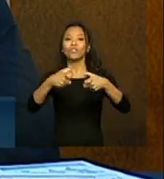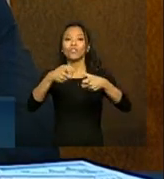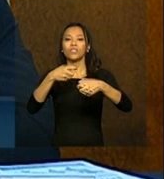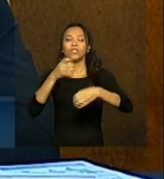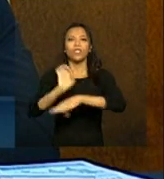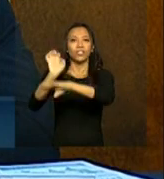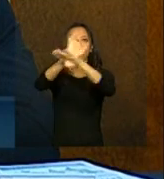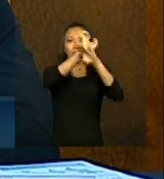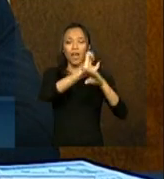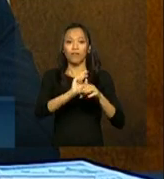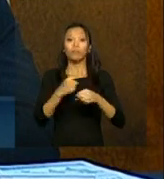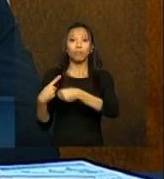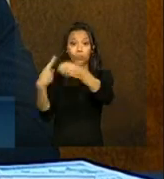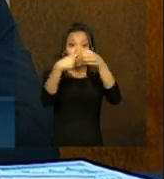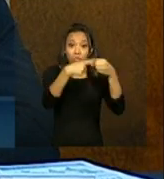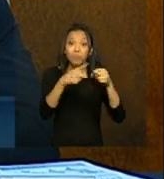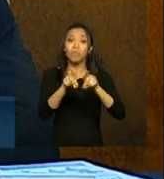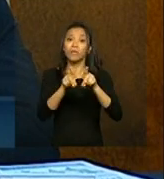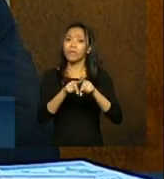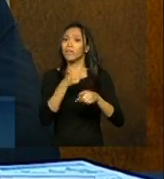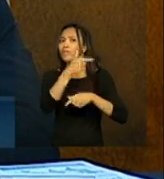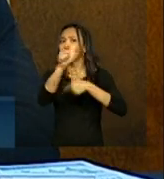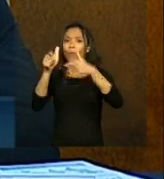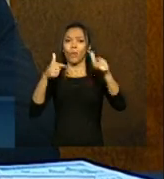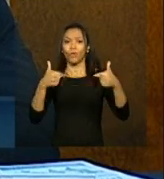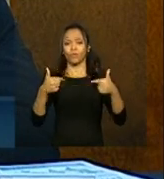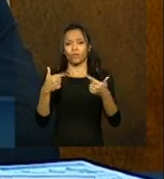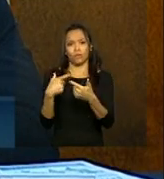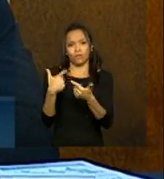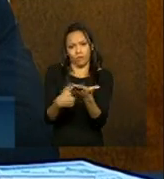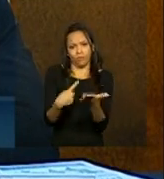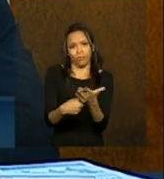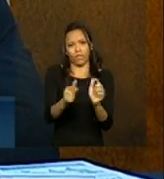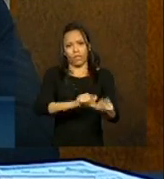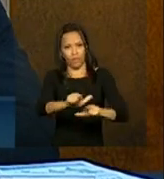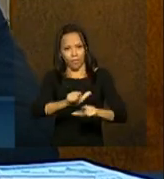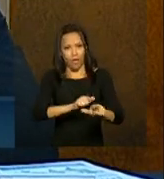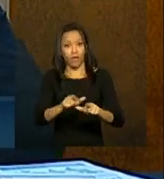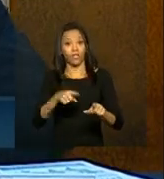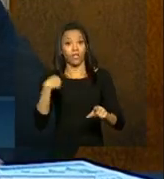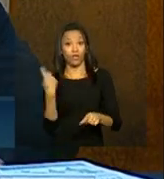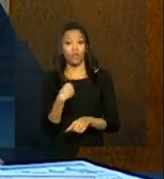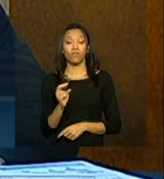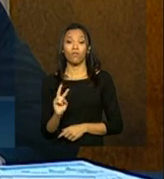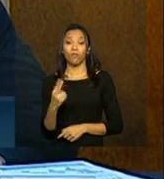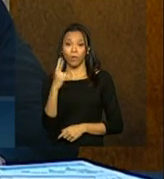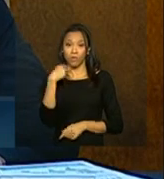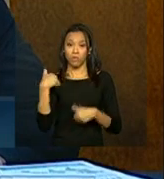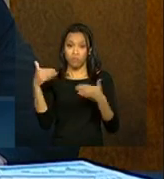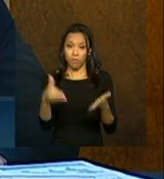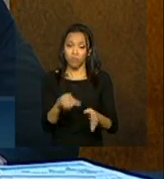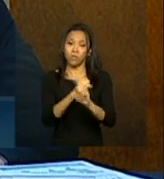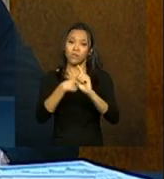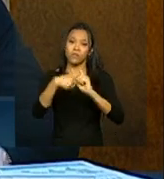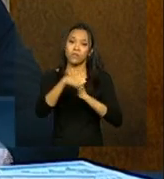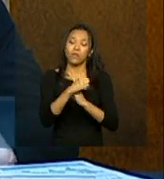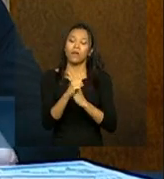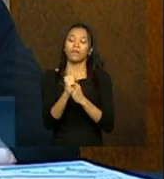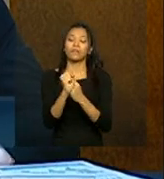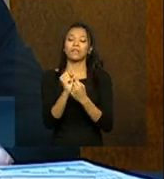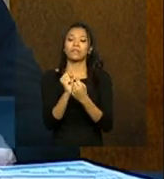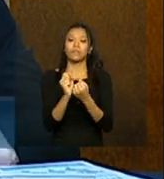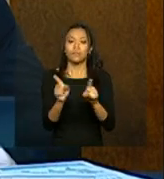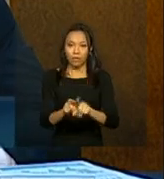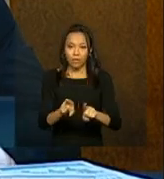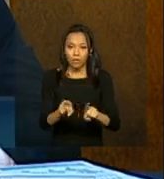também em outras agendas de outras formas, para que a gente ah valorize a participação social e que também